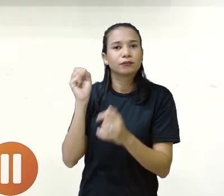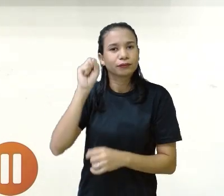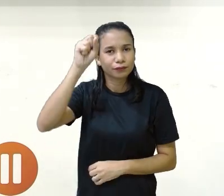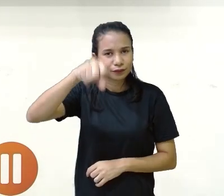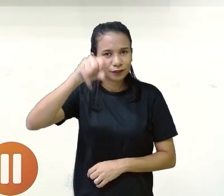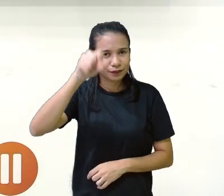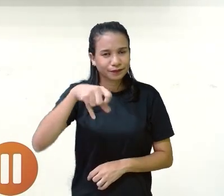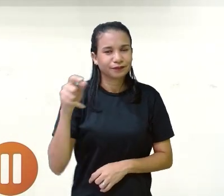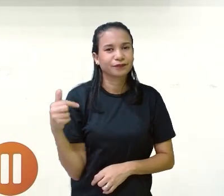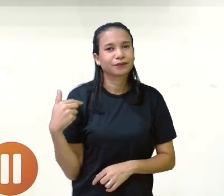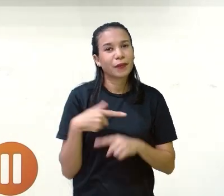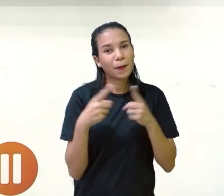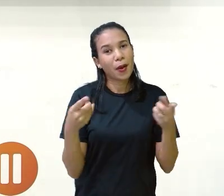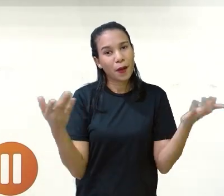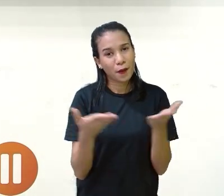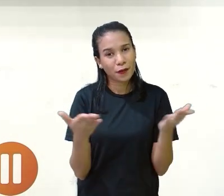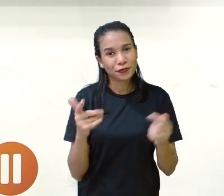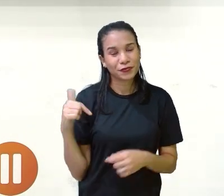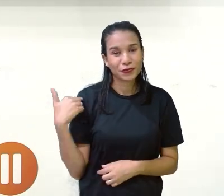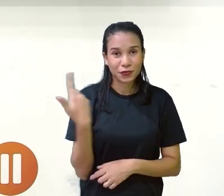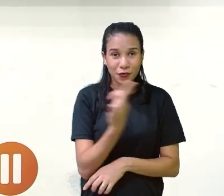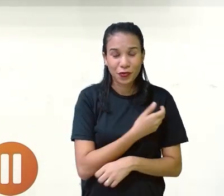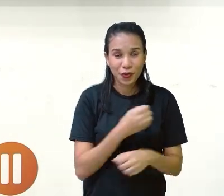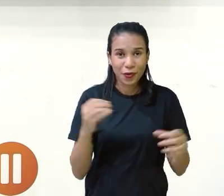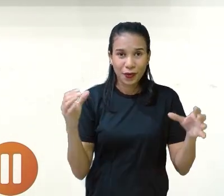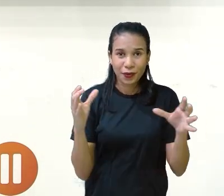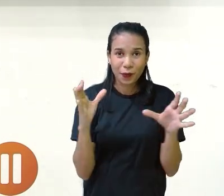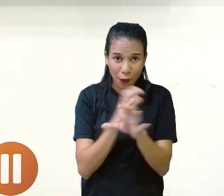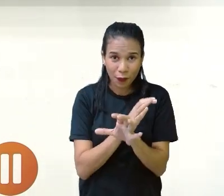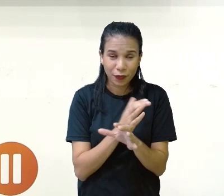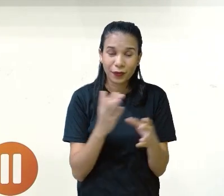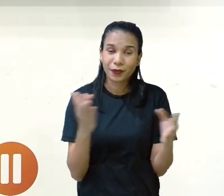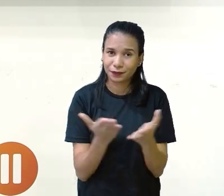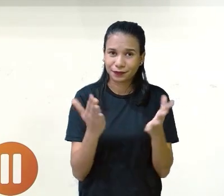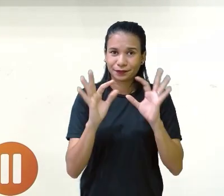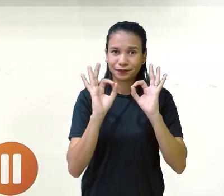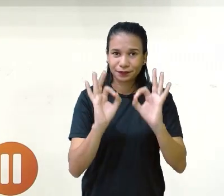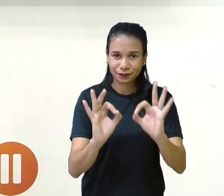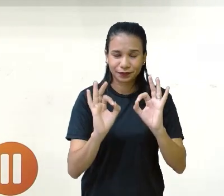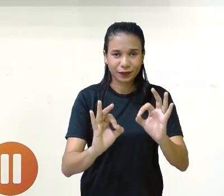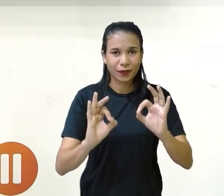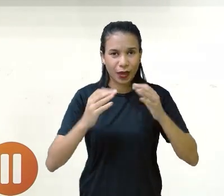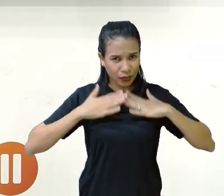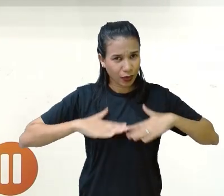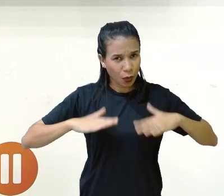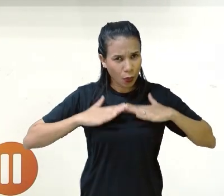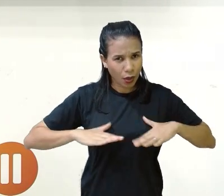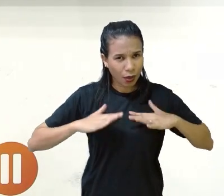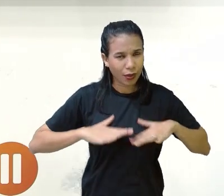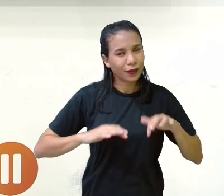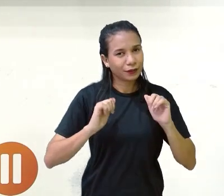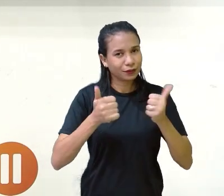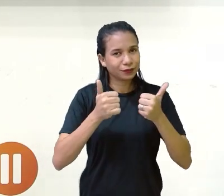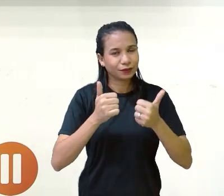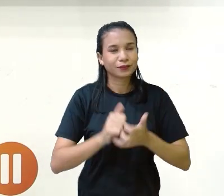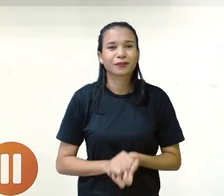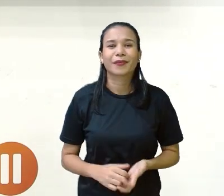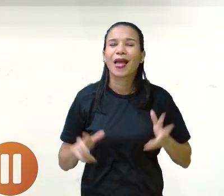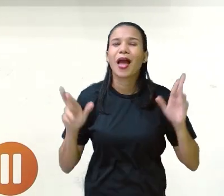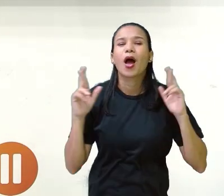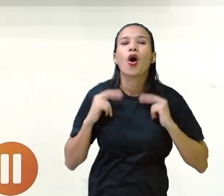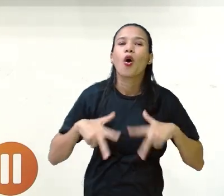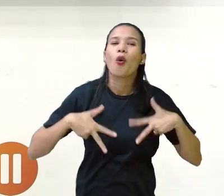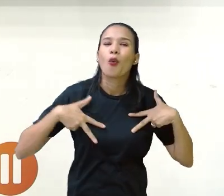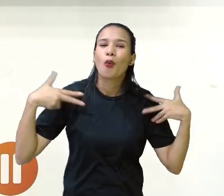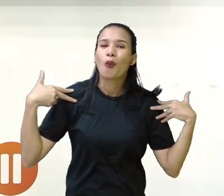continua, mas por hoje a gente vai parar na unidade de milhar, beleza? Tranquilinho até aí? Suave